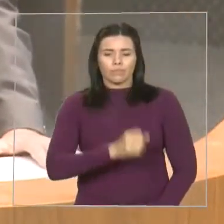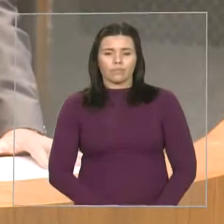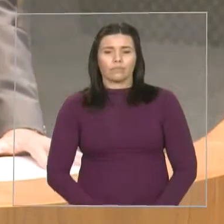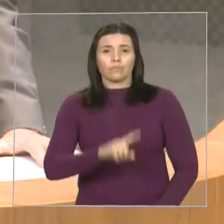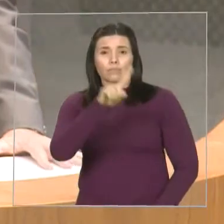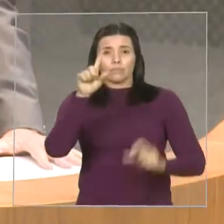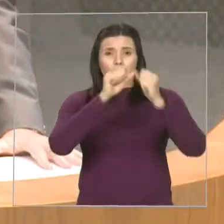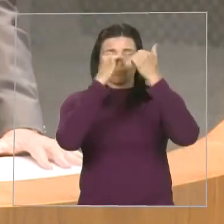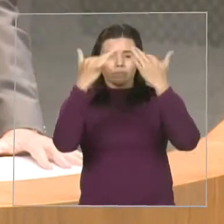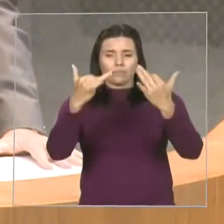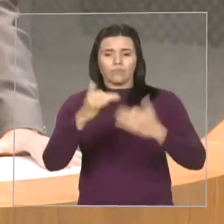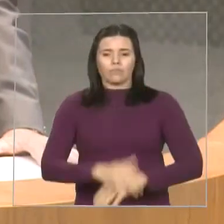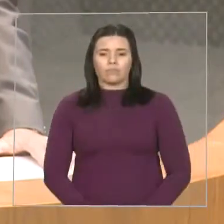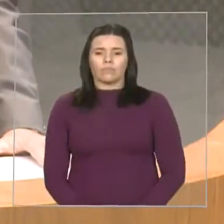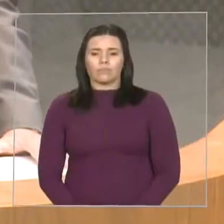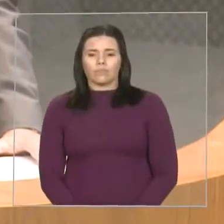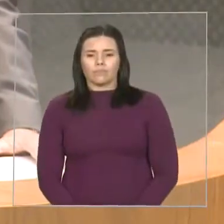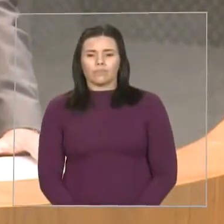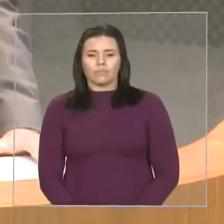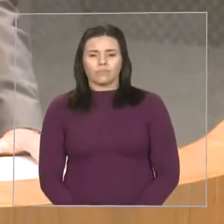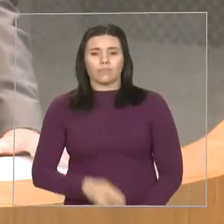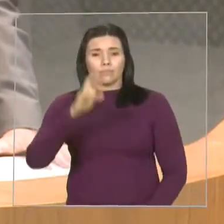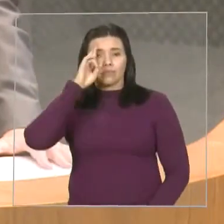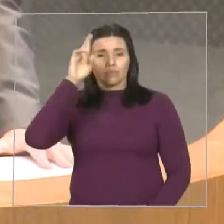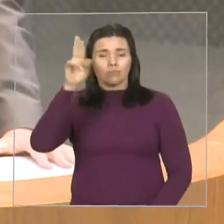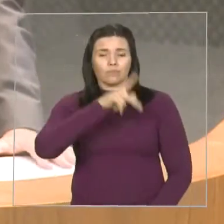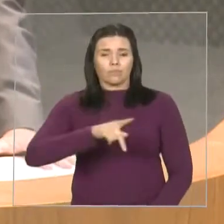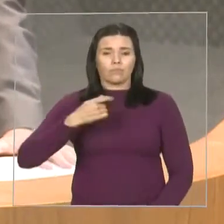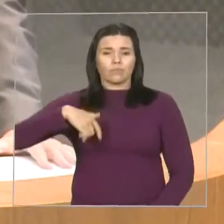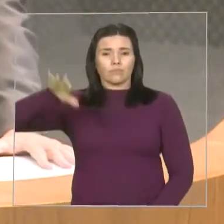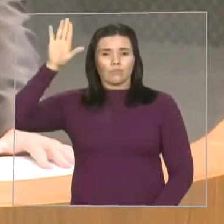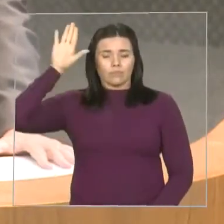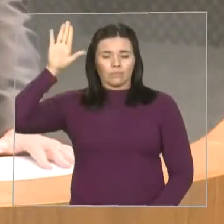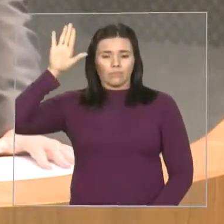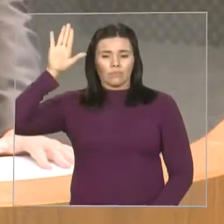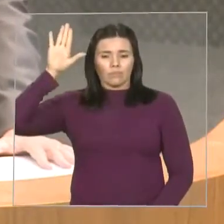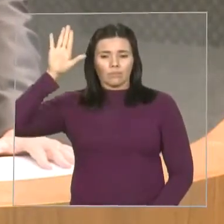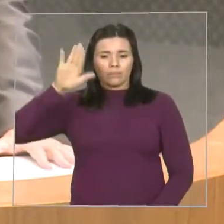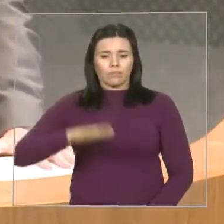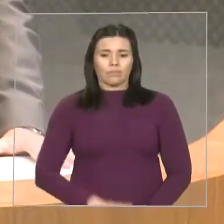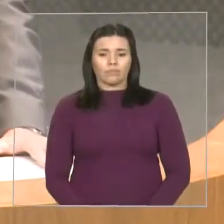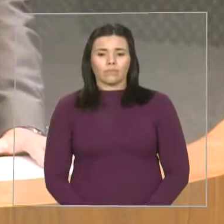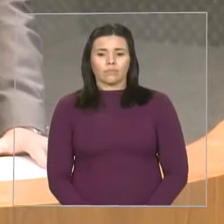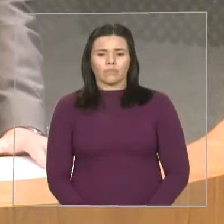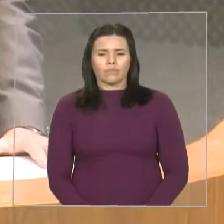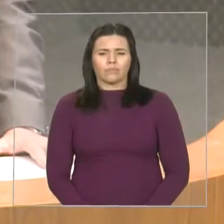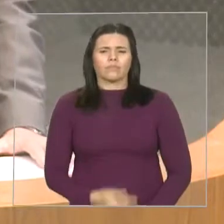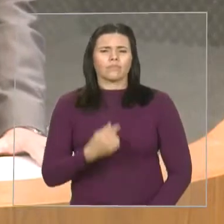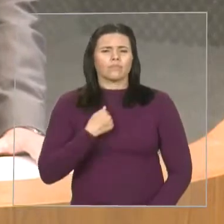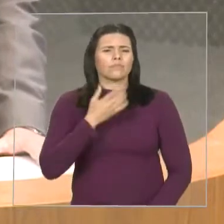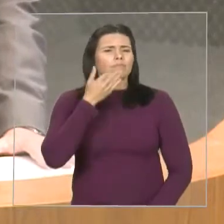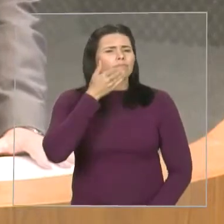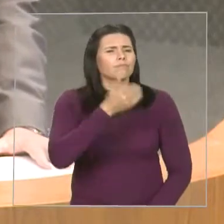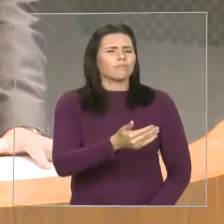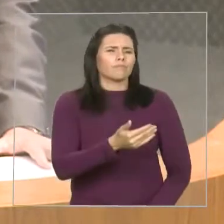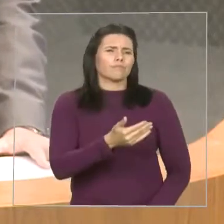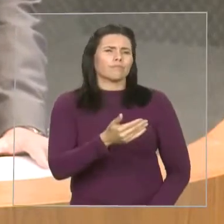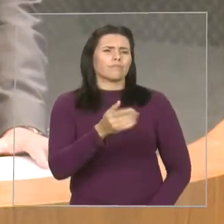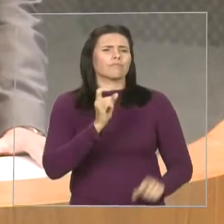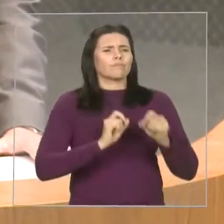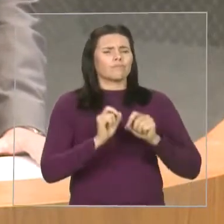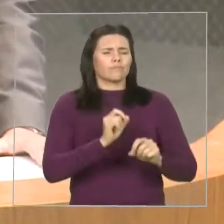galeria. Senhor presidente, sobre a moção, então, o deputado Max utilizar o outro lado da tribuna, que está com ruído muito forte, está